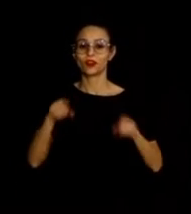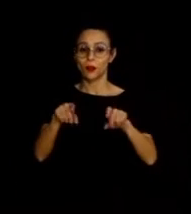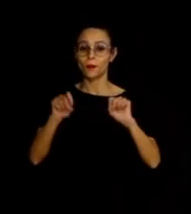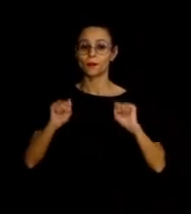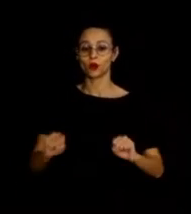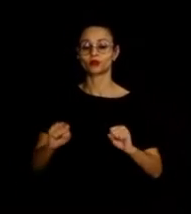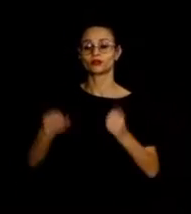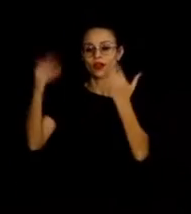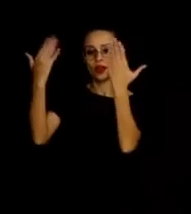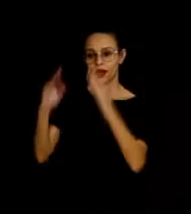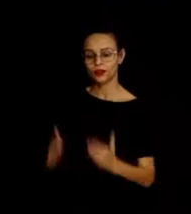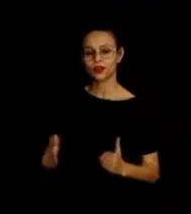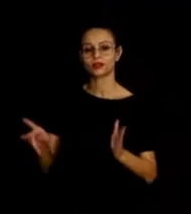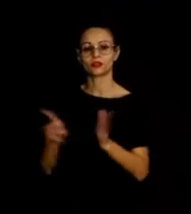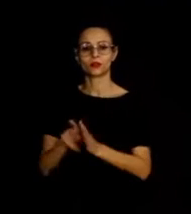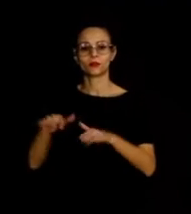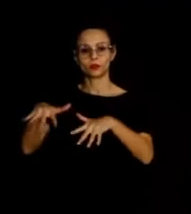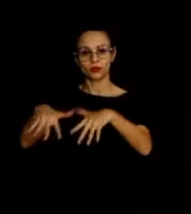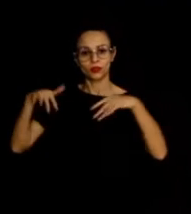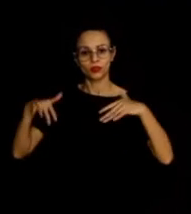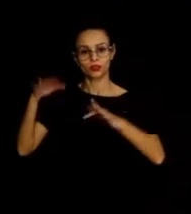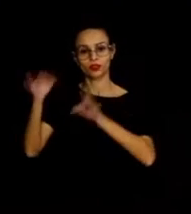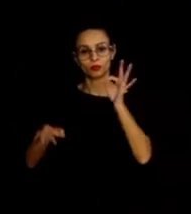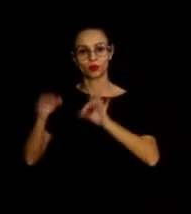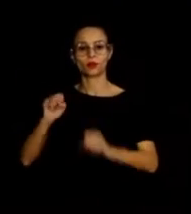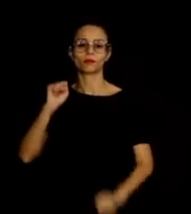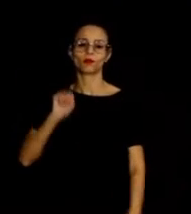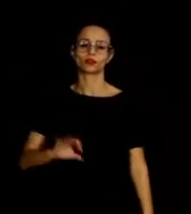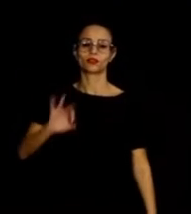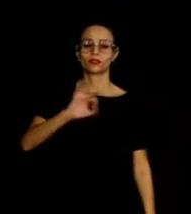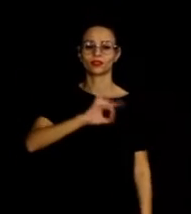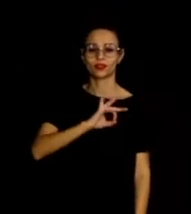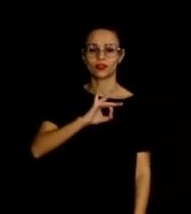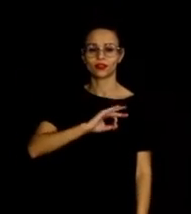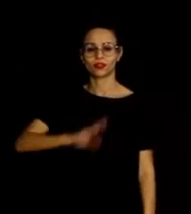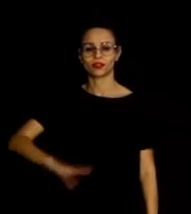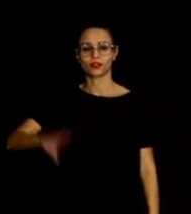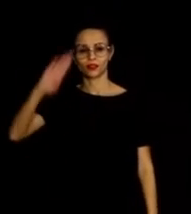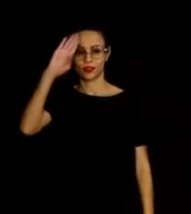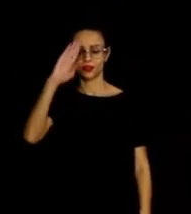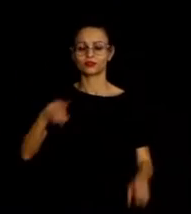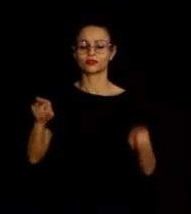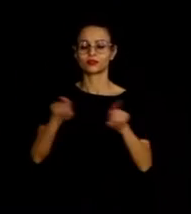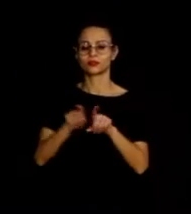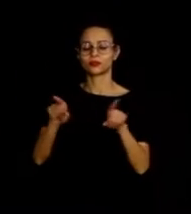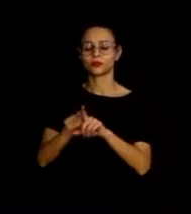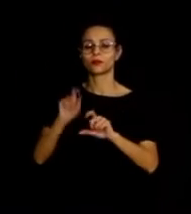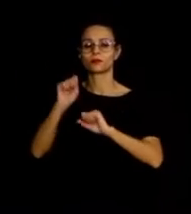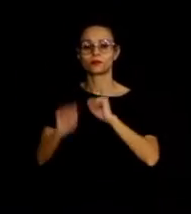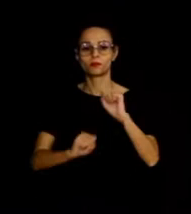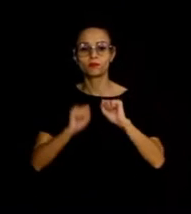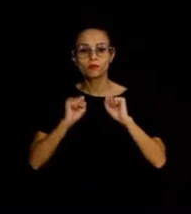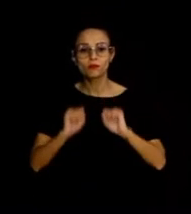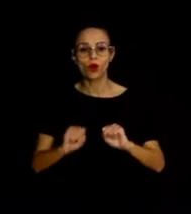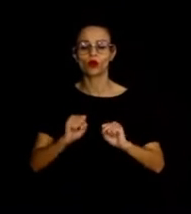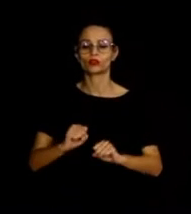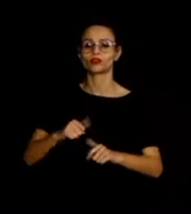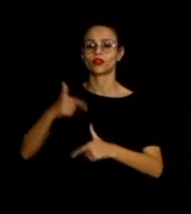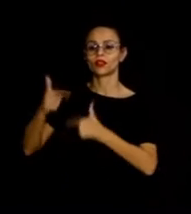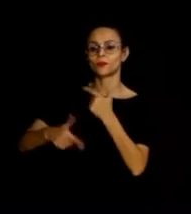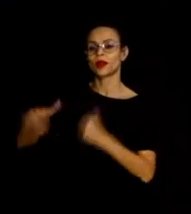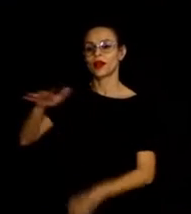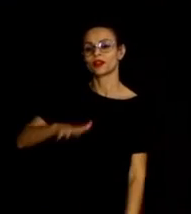analista de tribunal você pode ser delegada delegado você pode ser embaixo você pode ser é trabalhar com